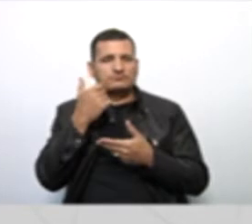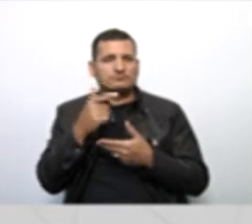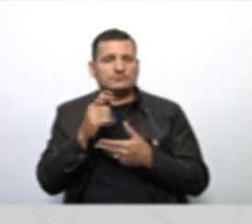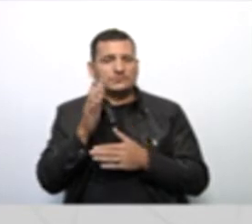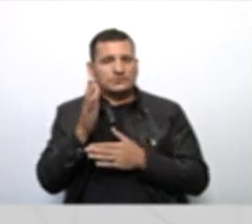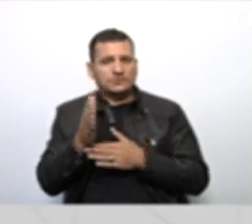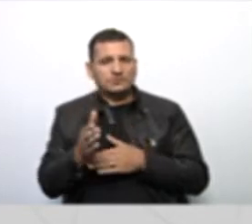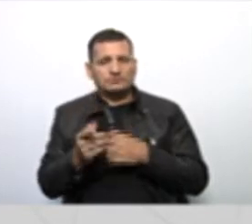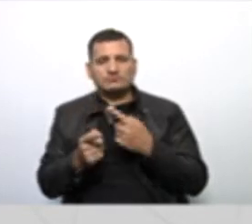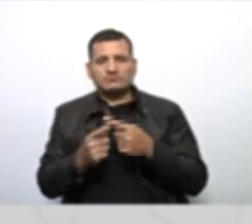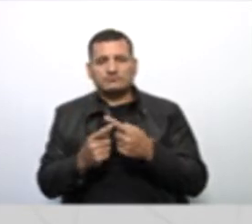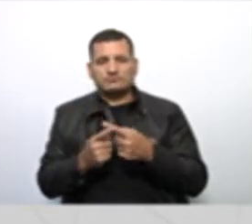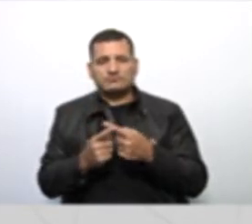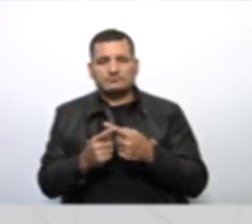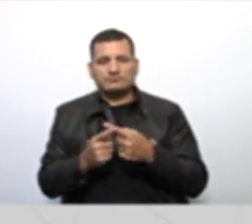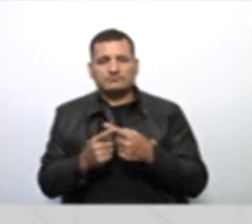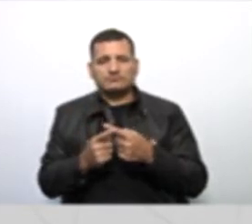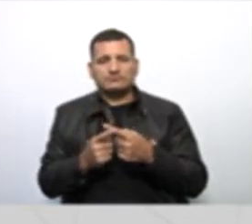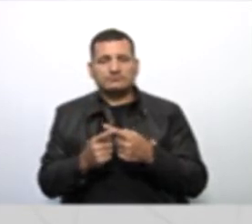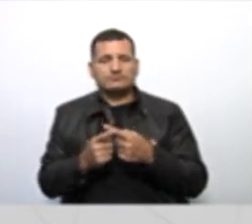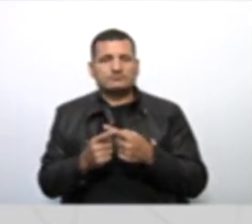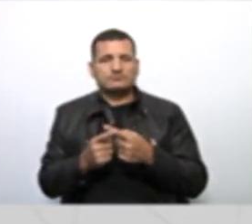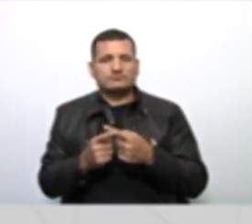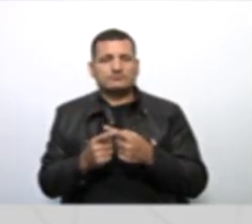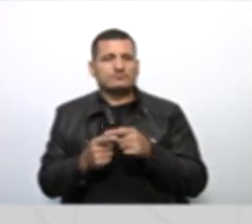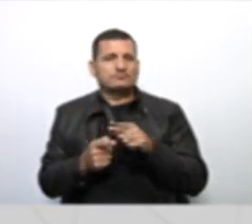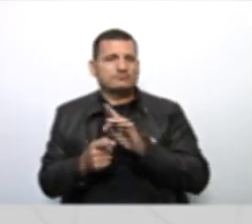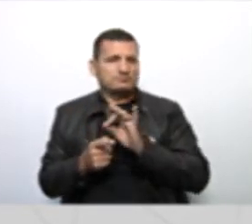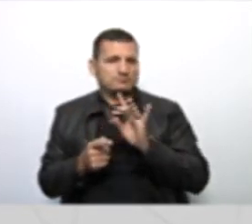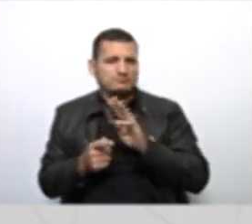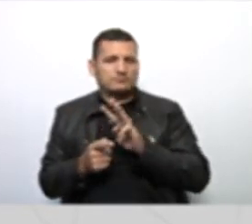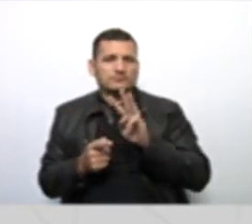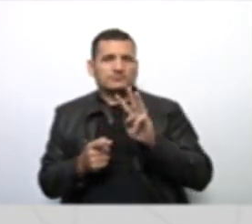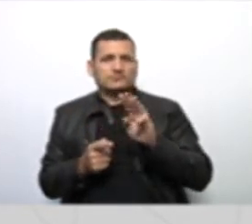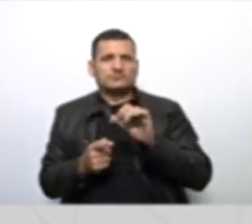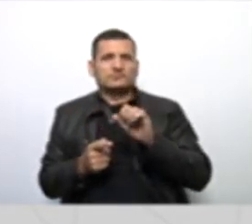direta, porque ele não oferece isso. Ele é um site, né?